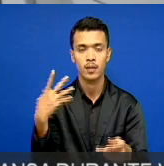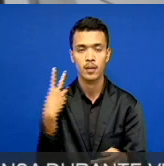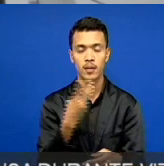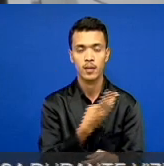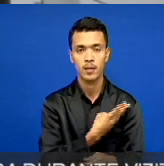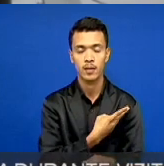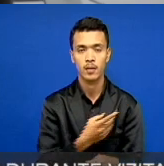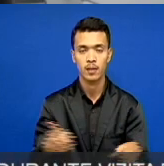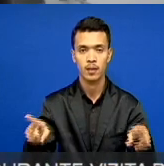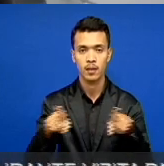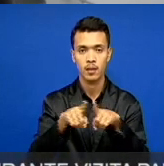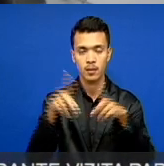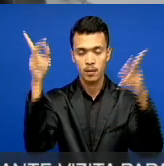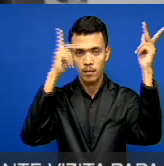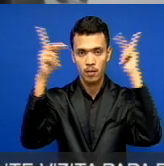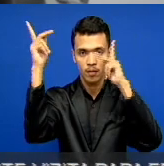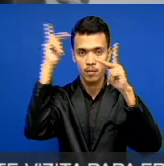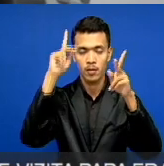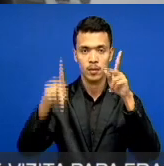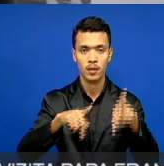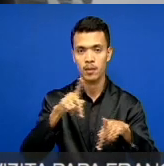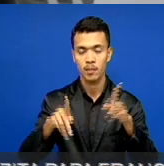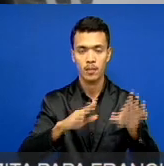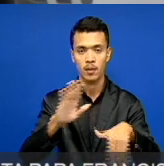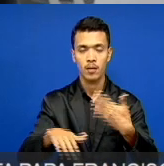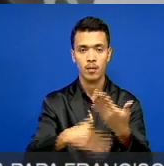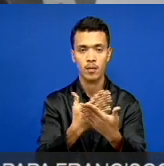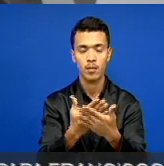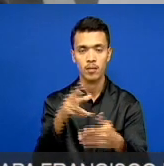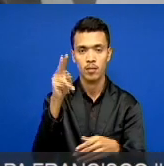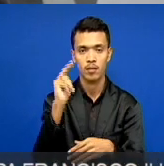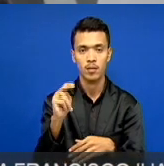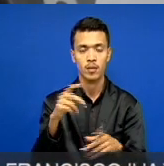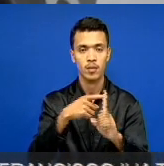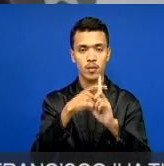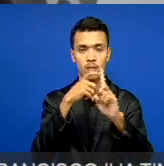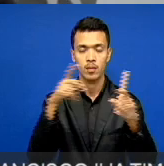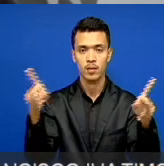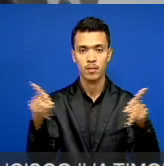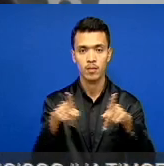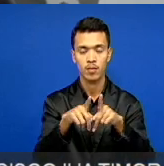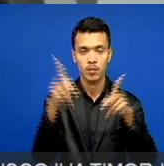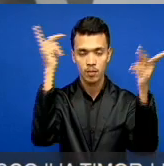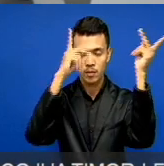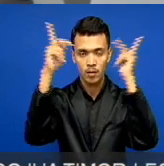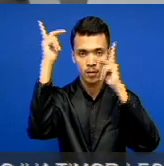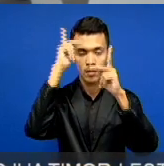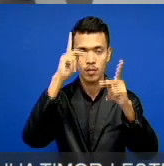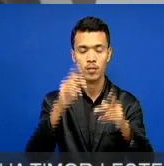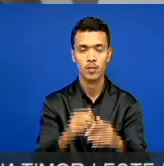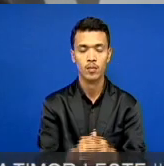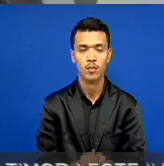los anisan preocupação em uma outra tanto o se posto de irmos preocupado, será